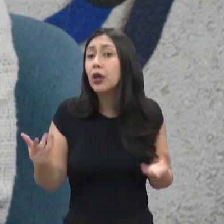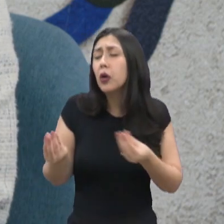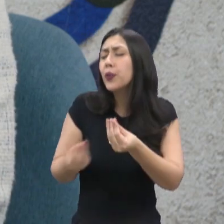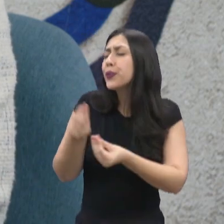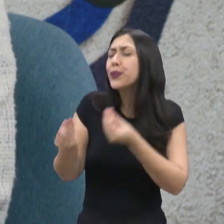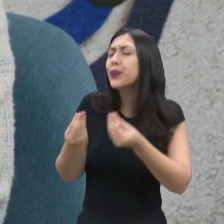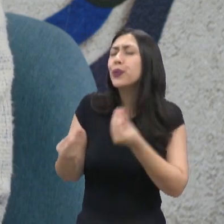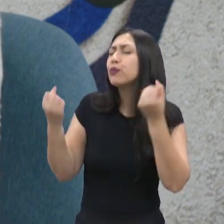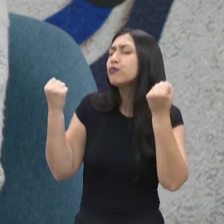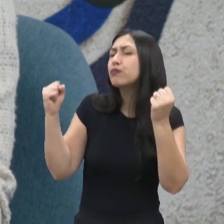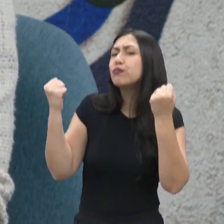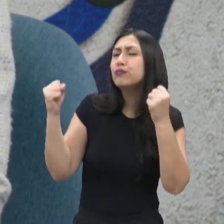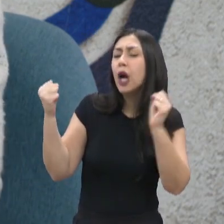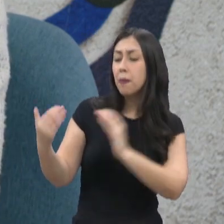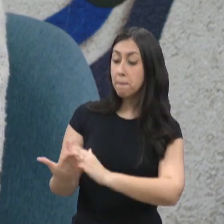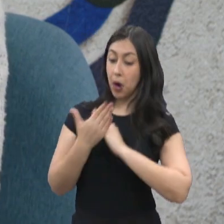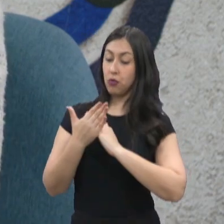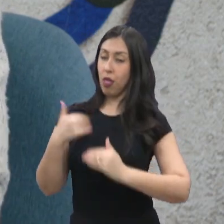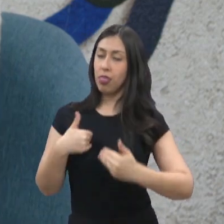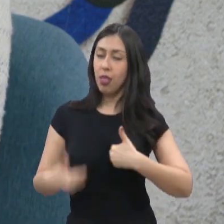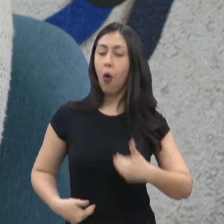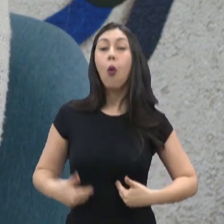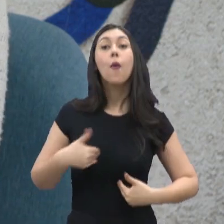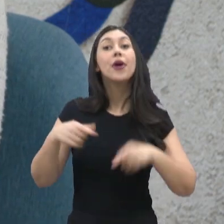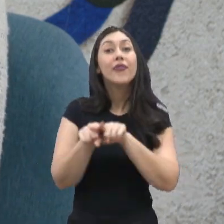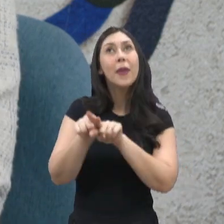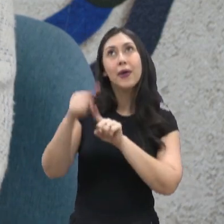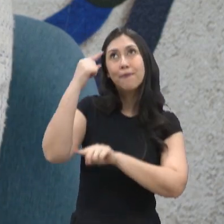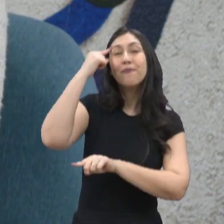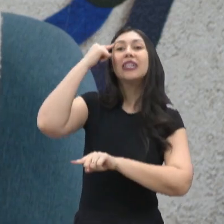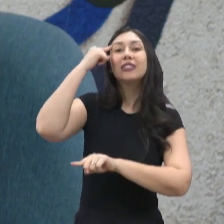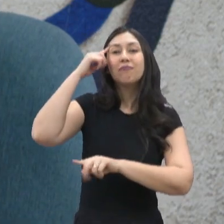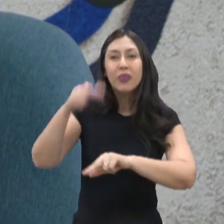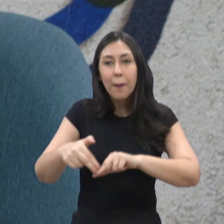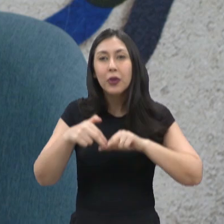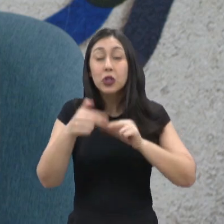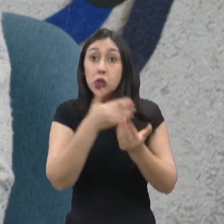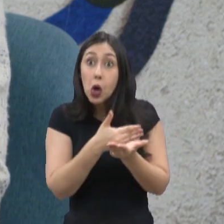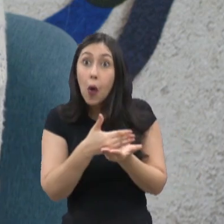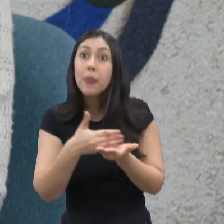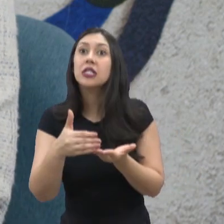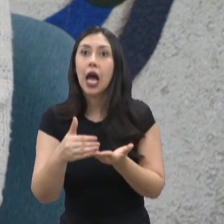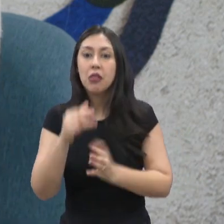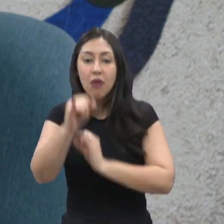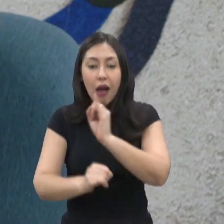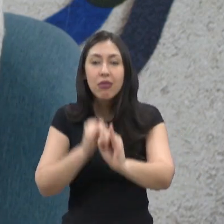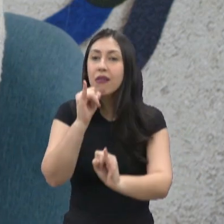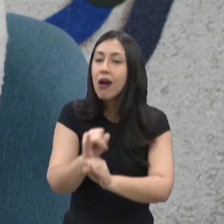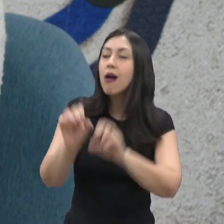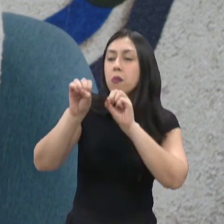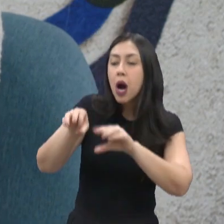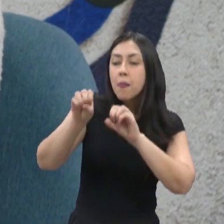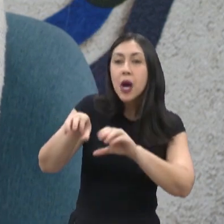tivesse benefício para o seu corpo e para a sua mente de exercício físico? Aí vieram dezenas de programas online, personagens dando aula